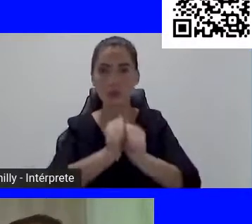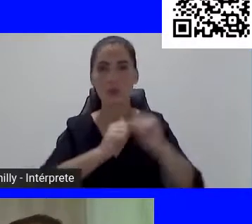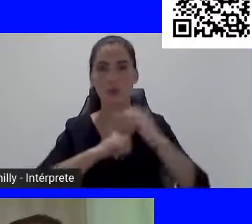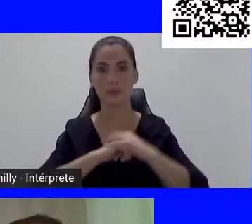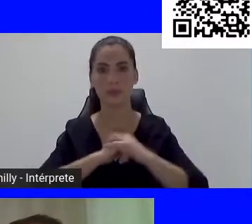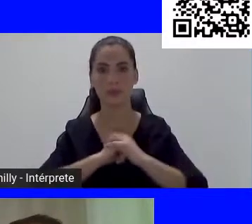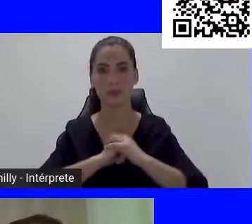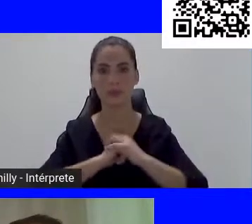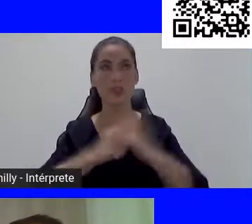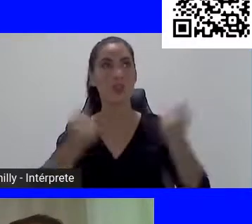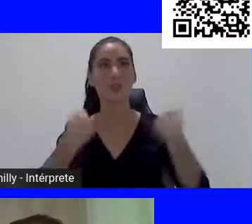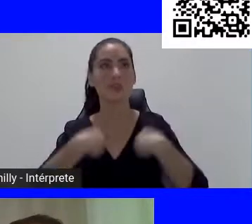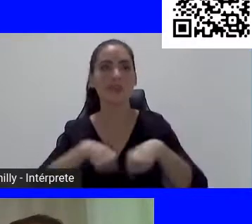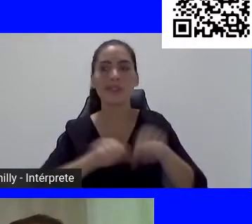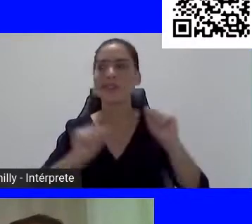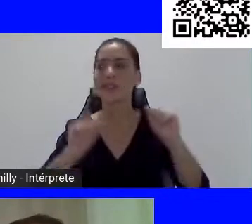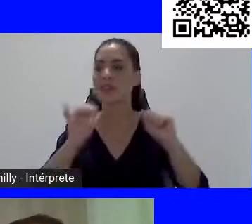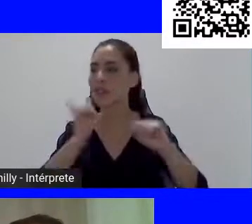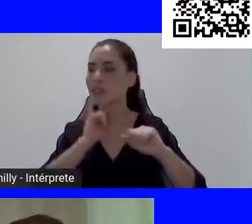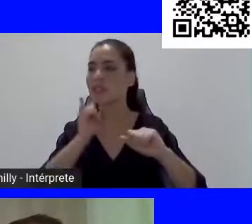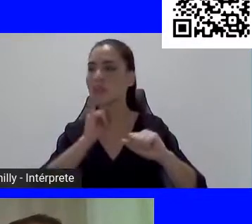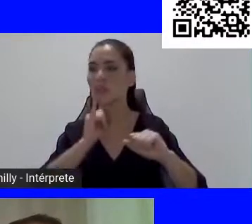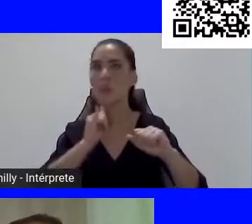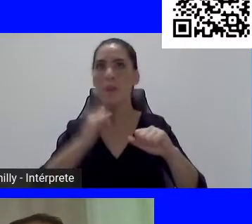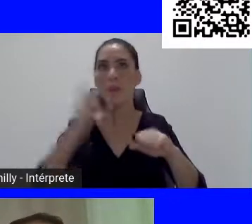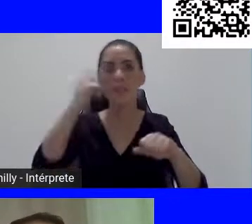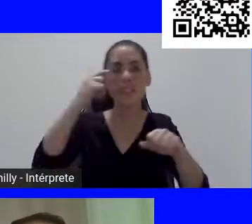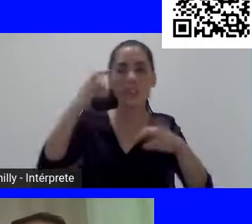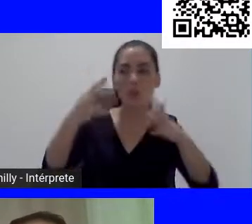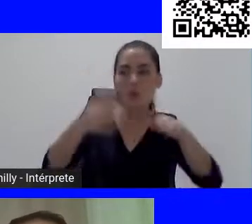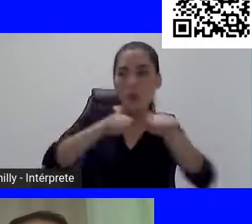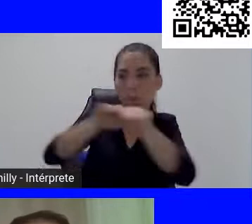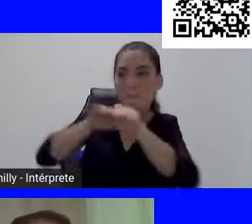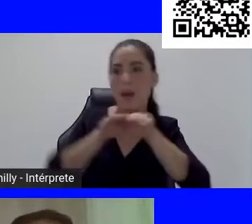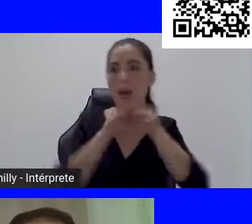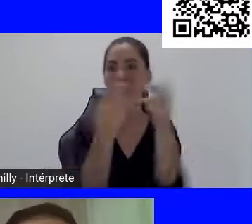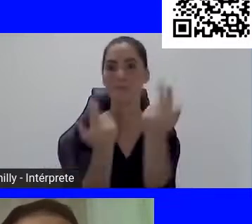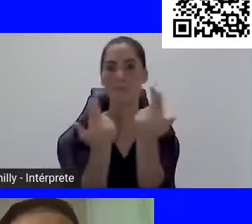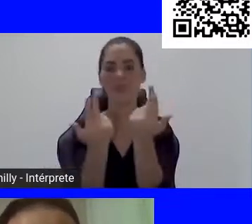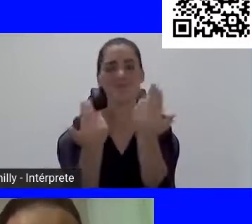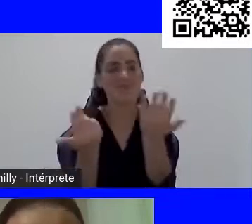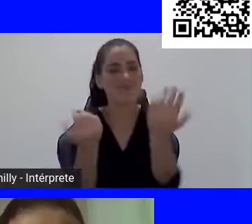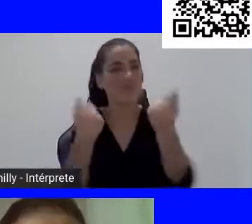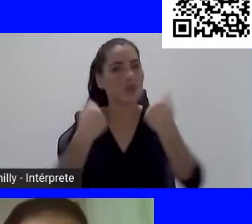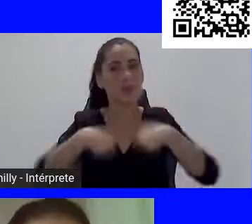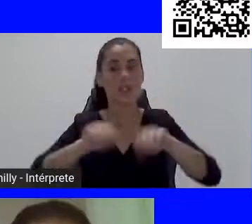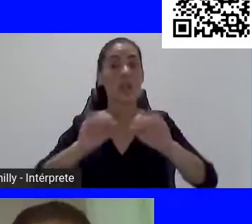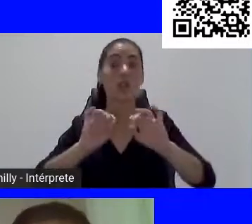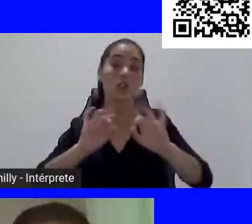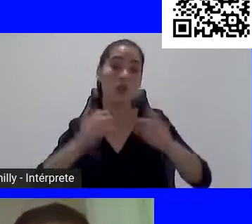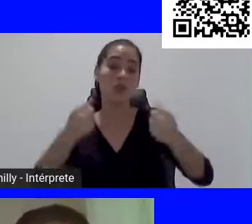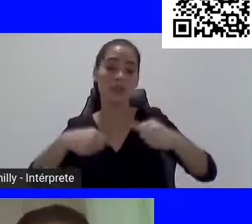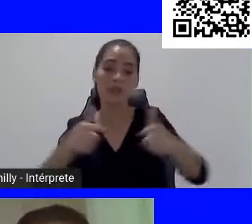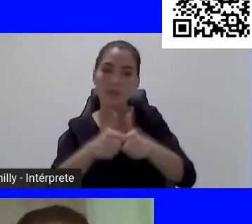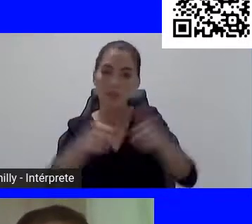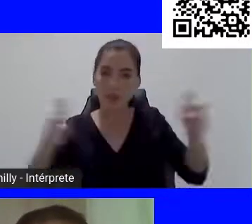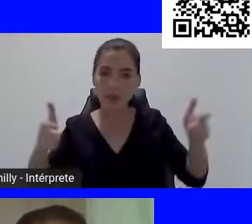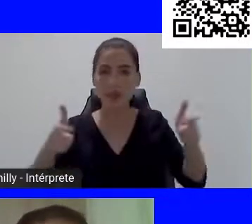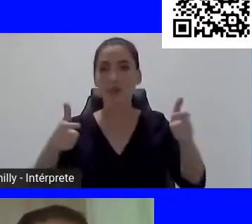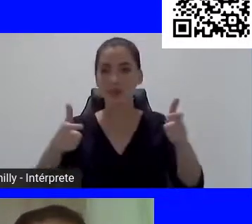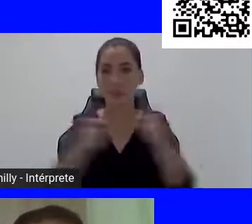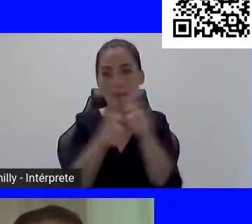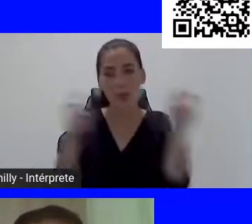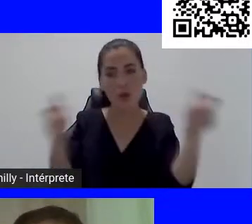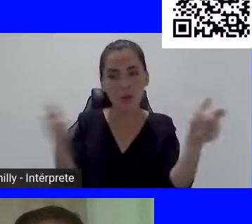ter unanimidade, você só precisa ter maioria. É a maioria se somando ao executivo naquilo que são pautas